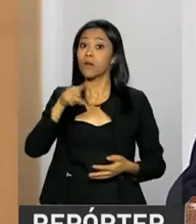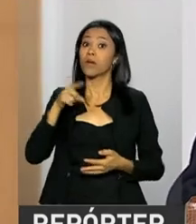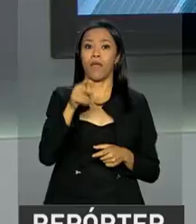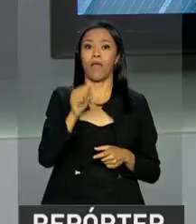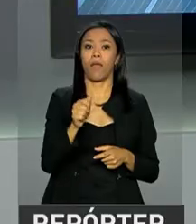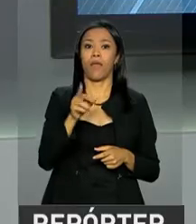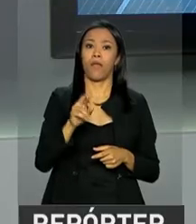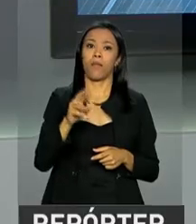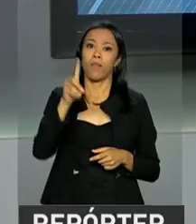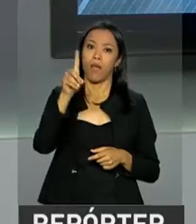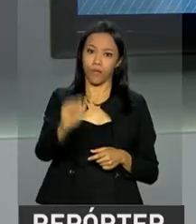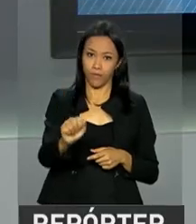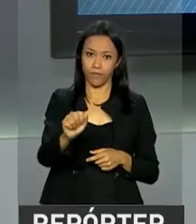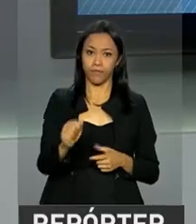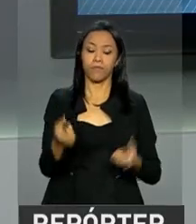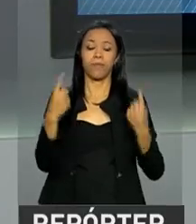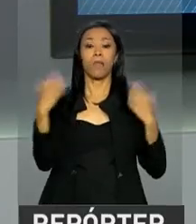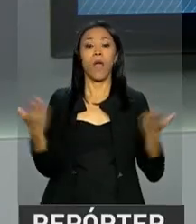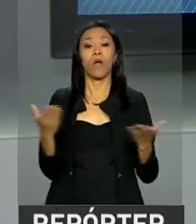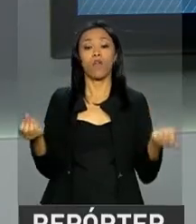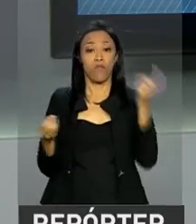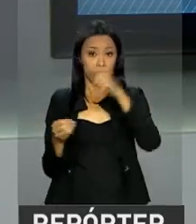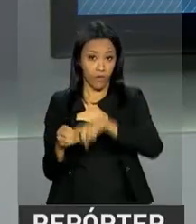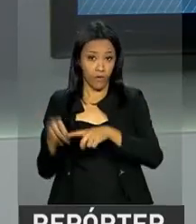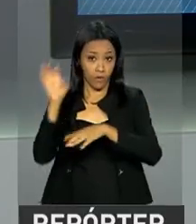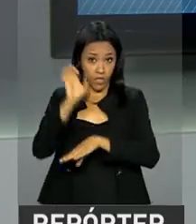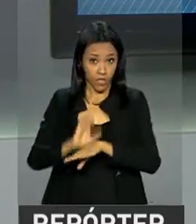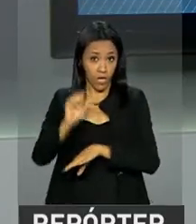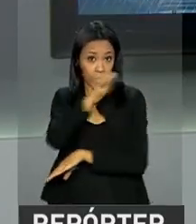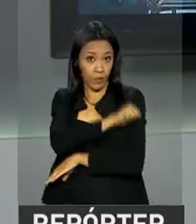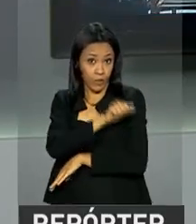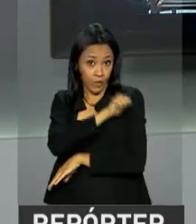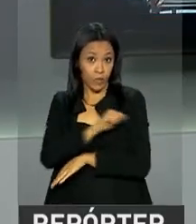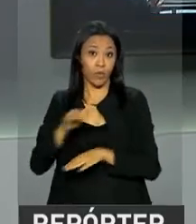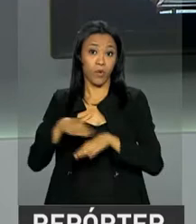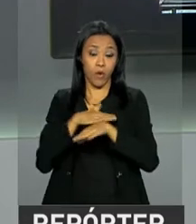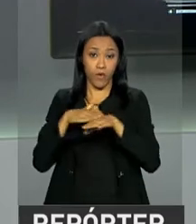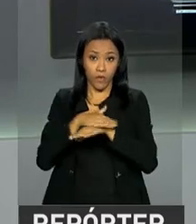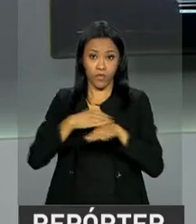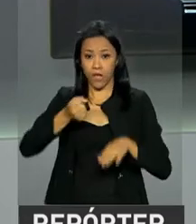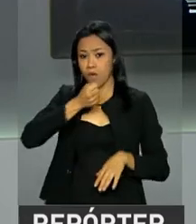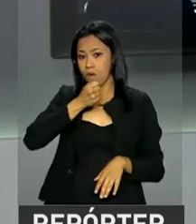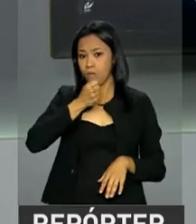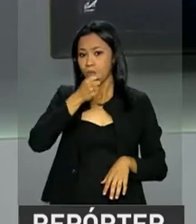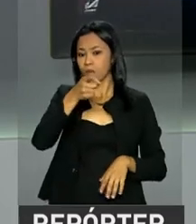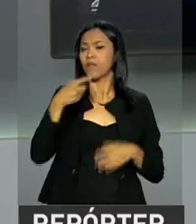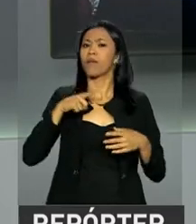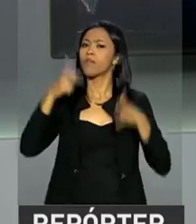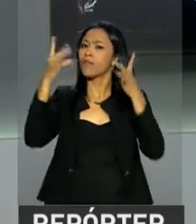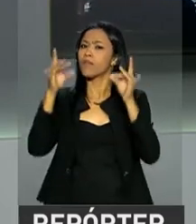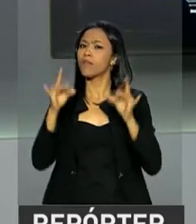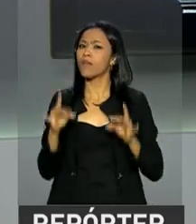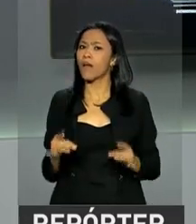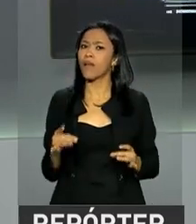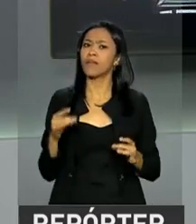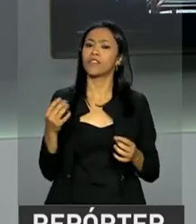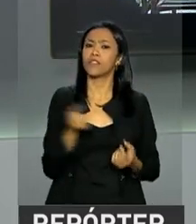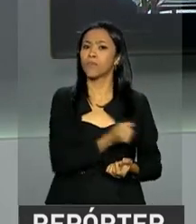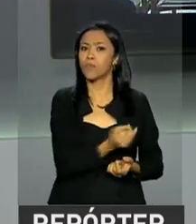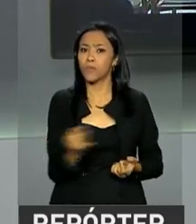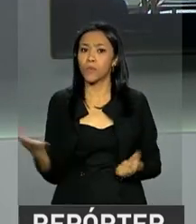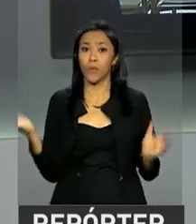Janeiro. E agora vamos voltar ao Rio de Janeiro para conversar com o repórter Paulo Lasálvia, que tem os detalhes dos leilões de 8 áreas